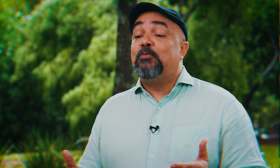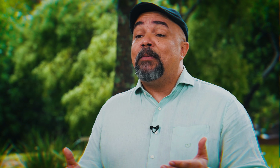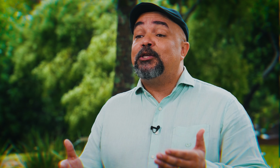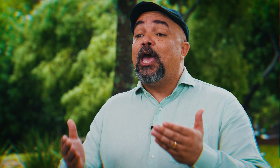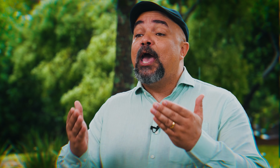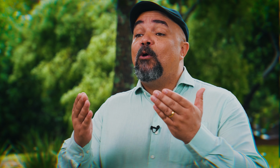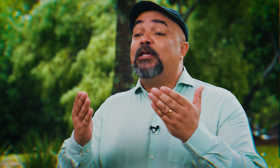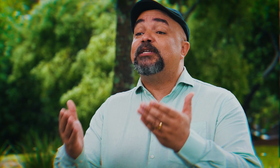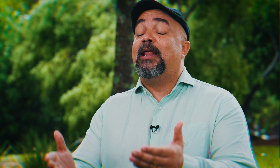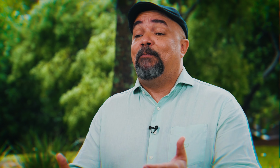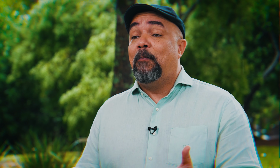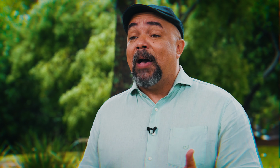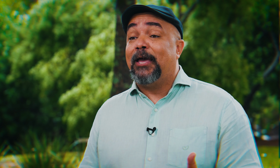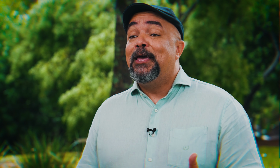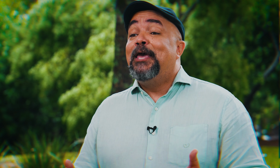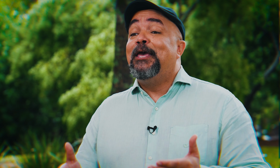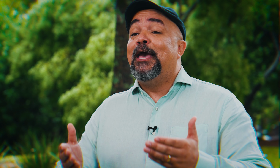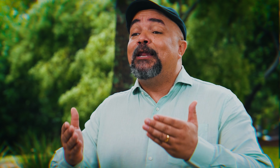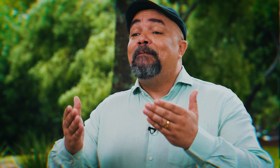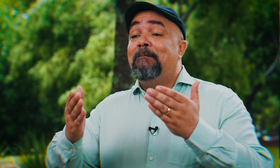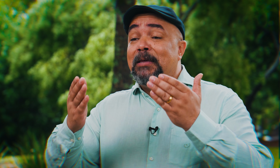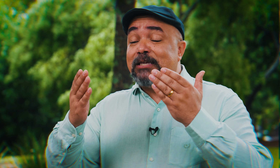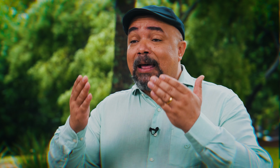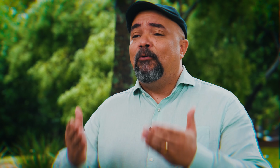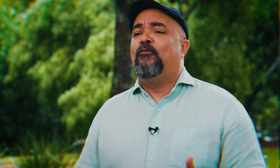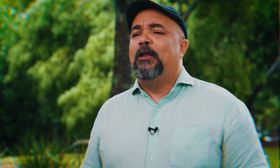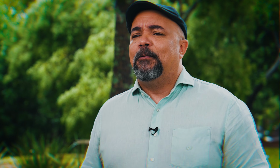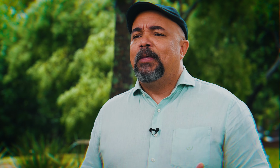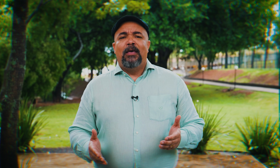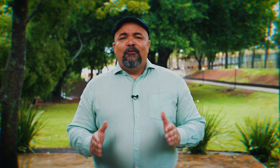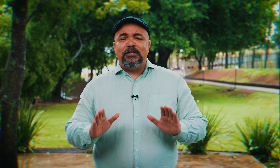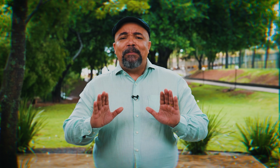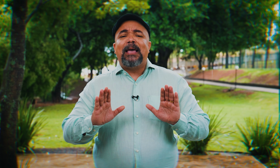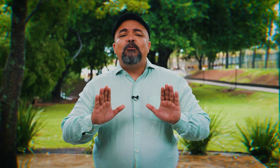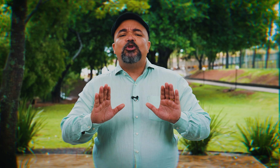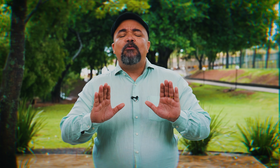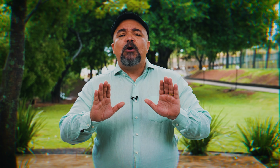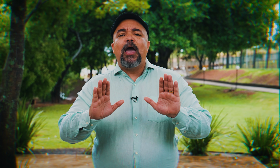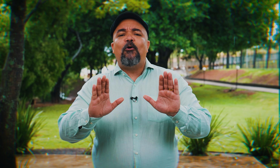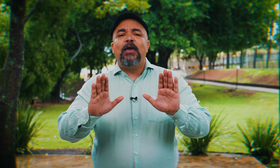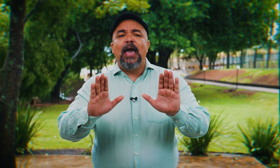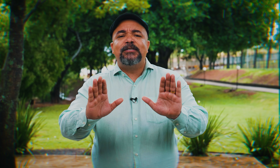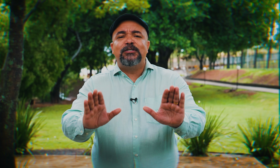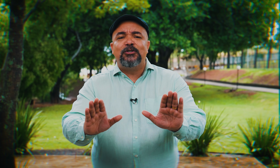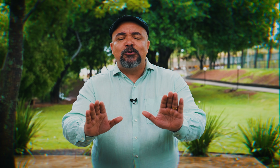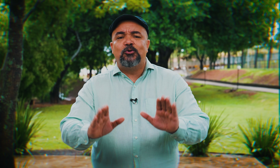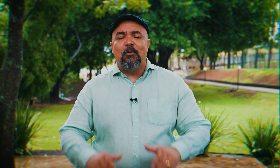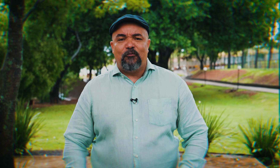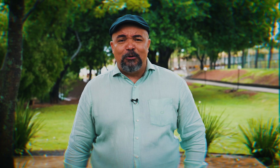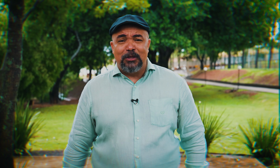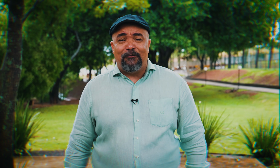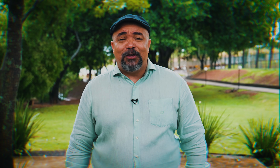E Deus promete, eu lhe serei por pai e ele me será por filho. Veja bem que a multidão não reconhece